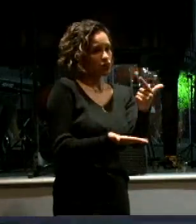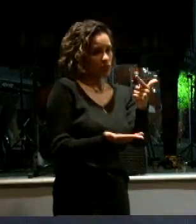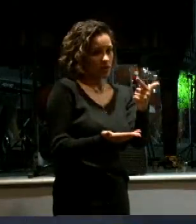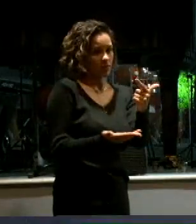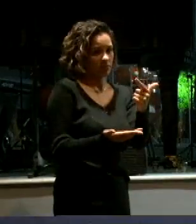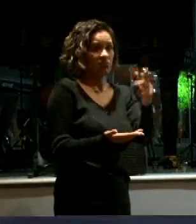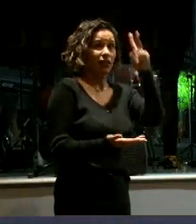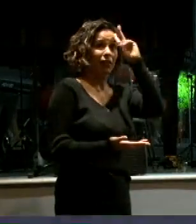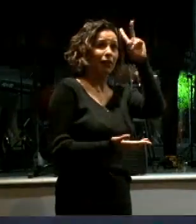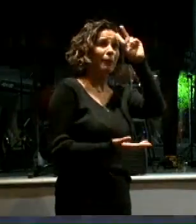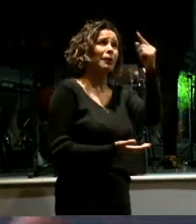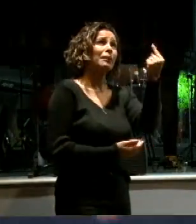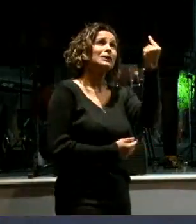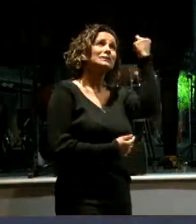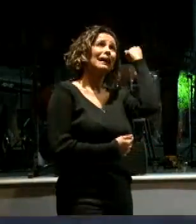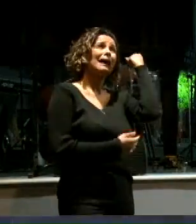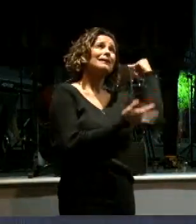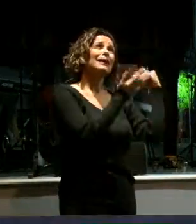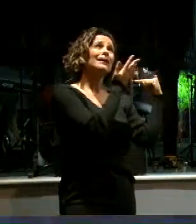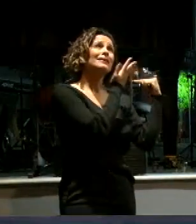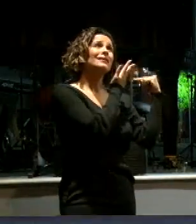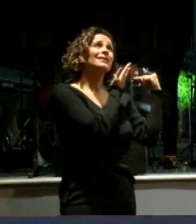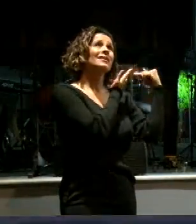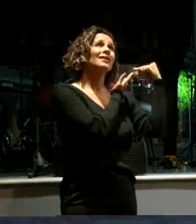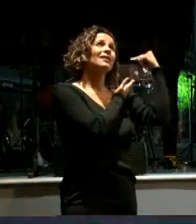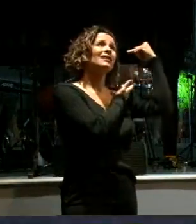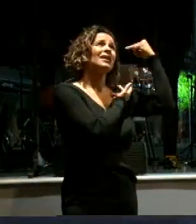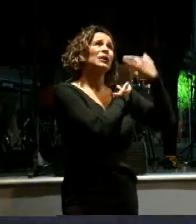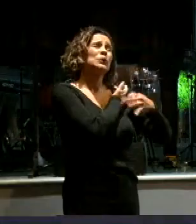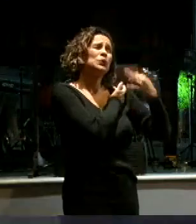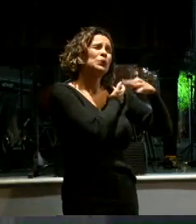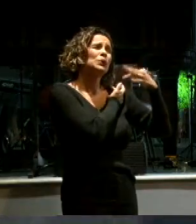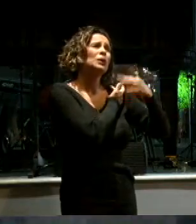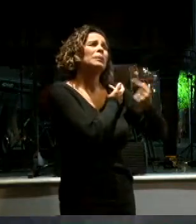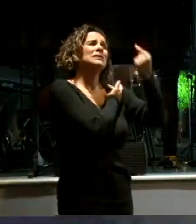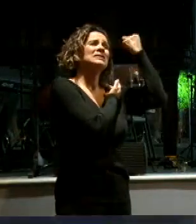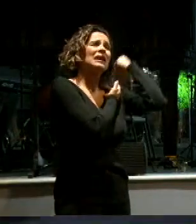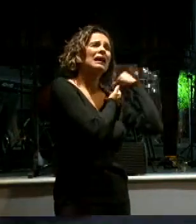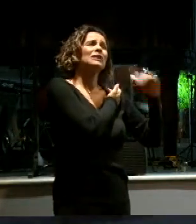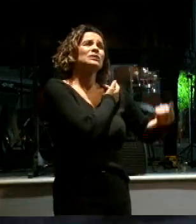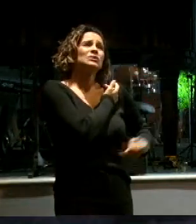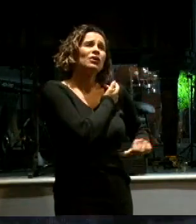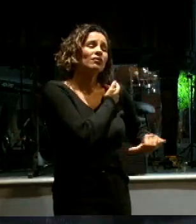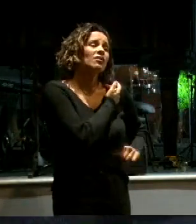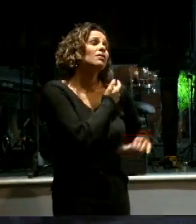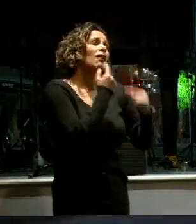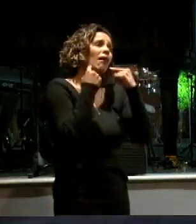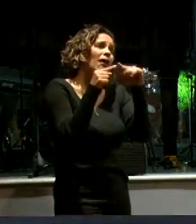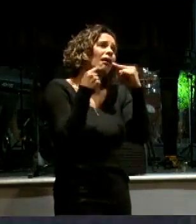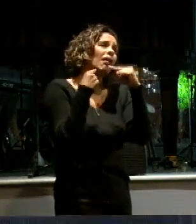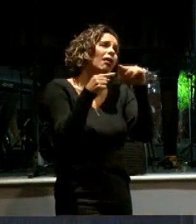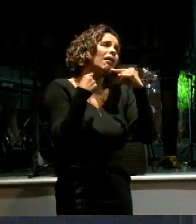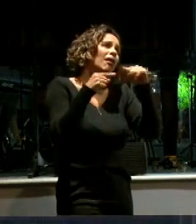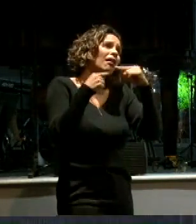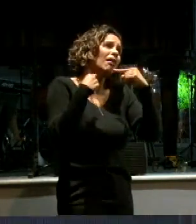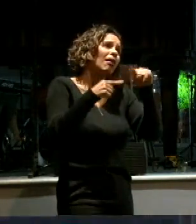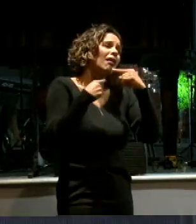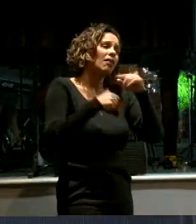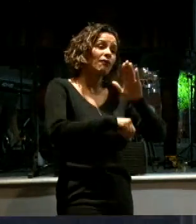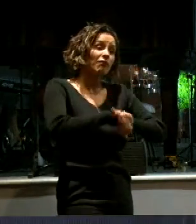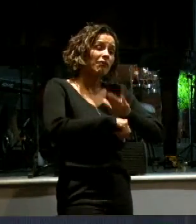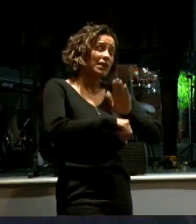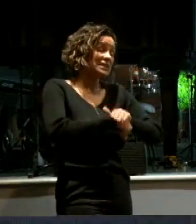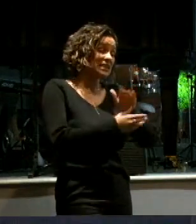passadas, por causa das feridas do passado. Você pode a vida inteira ficar reclamando e não agir como deve agir. Por